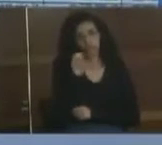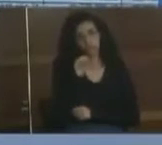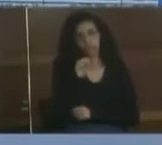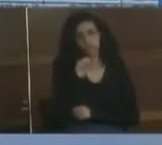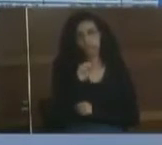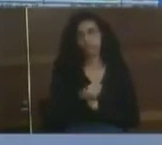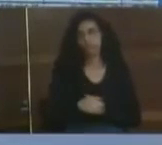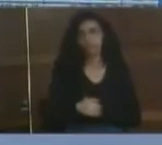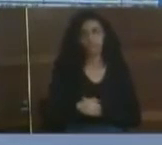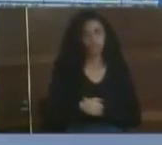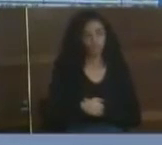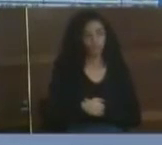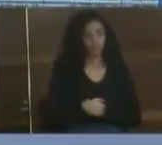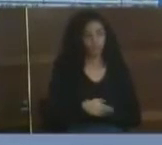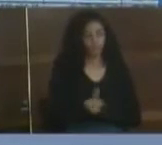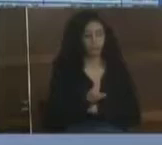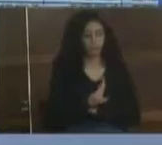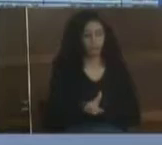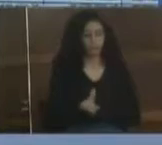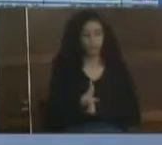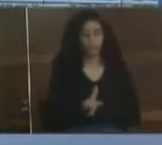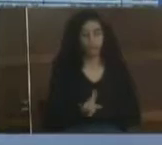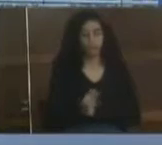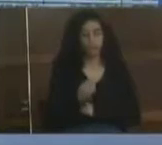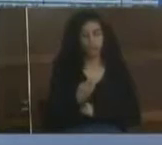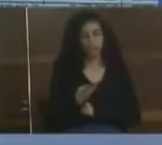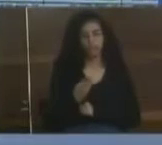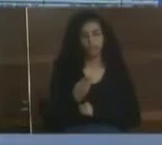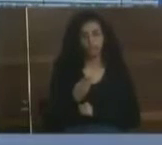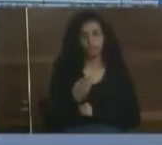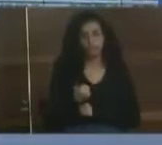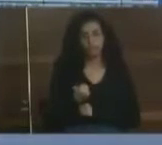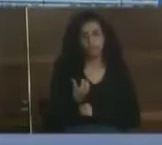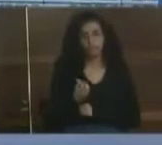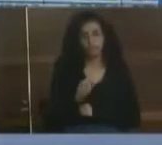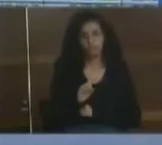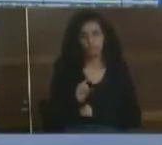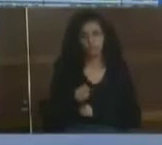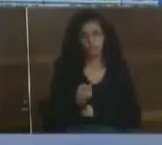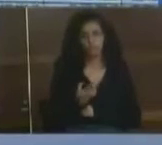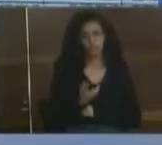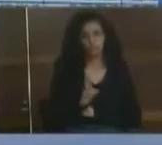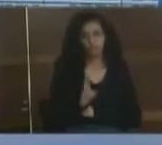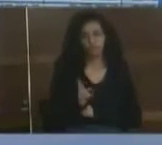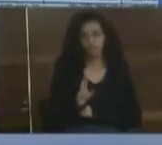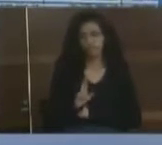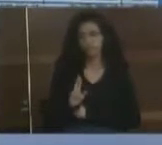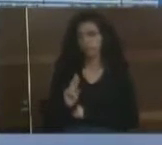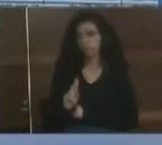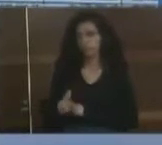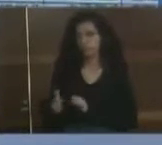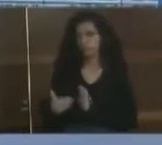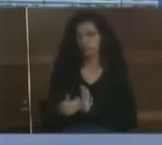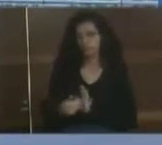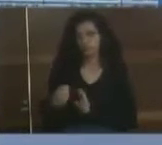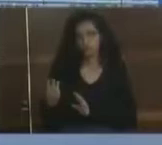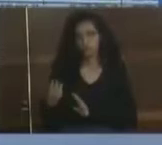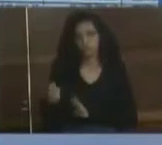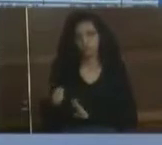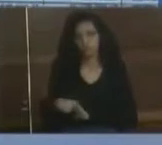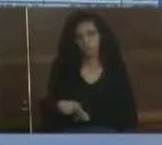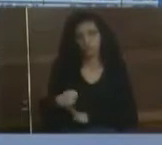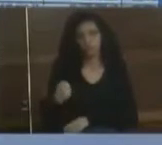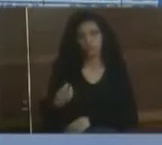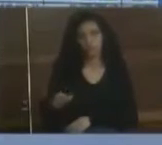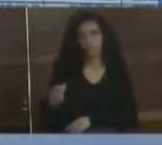mil reais despesa empenhada no terceiro quadrimestre 316.000 reais despesas empenhadas até o 3º